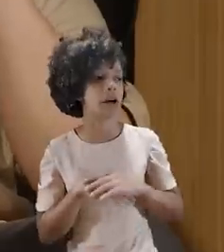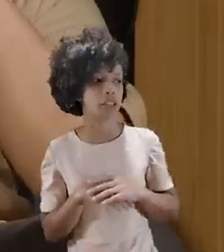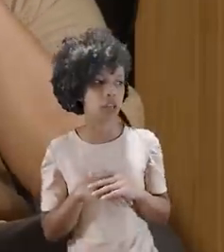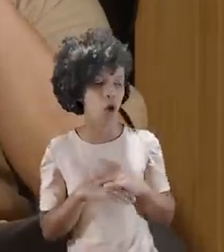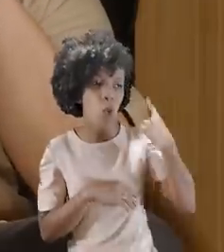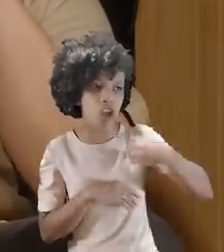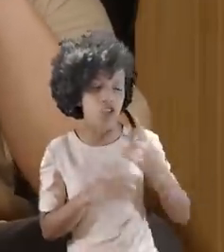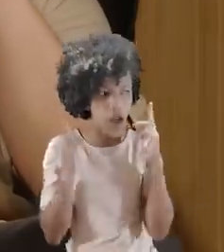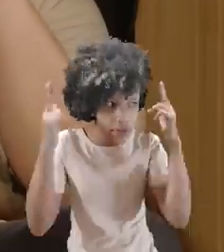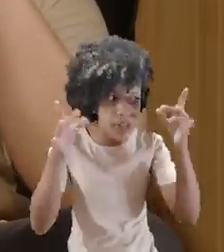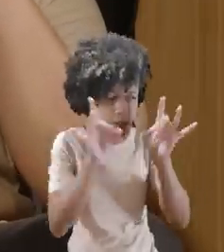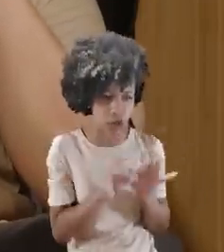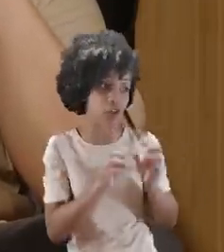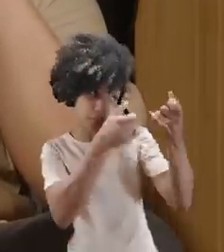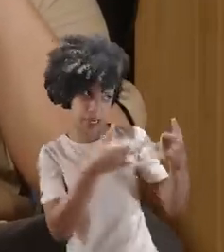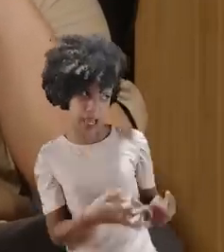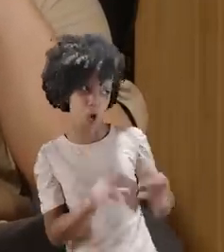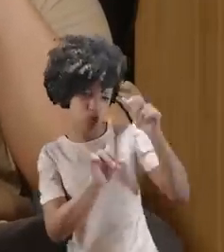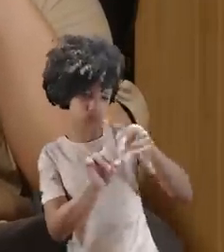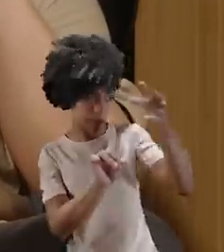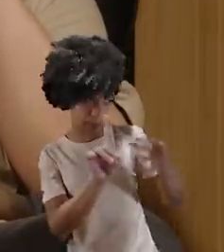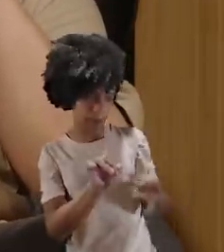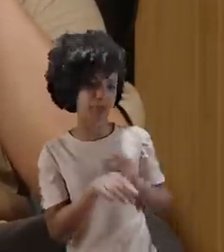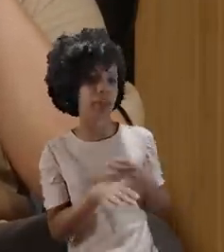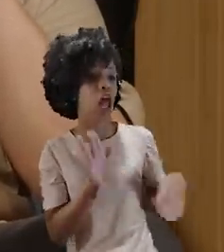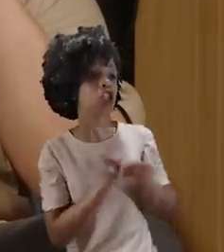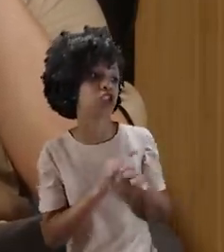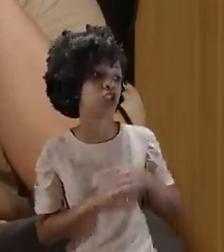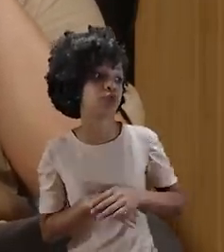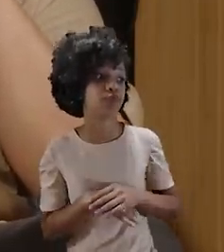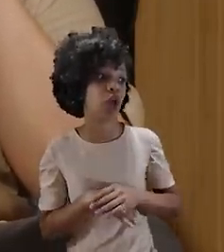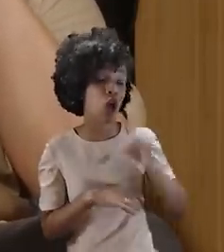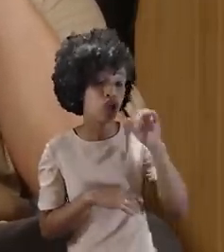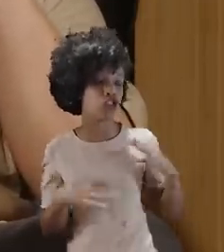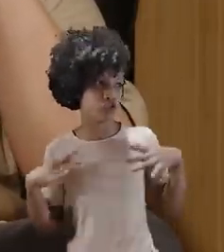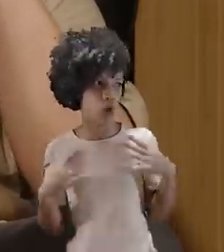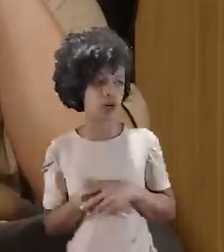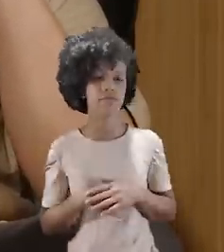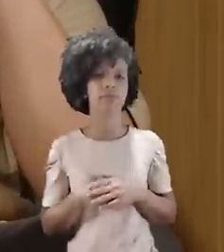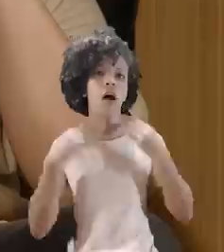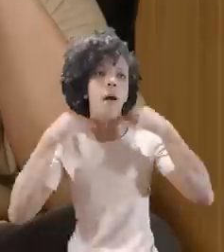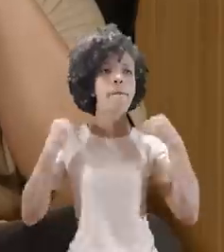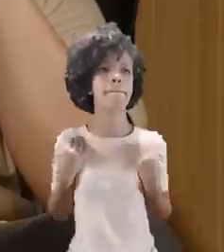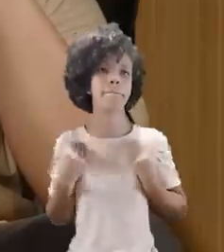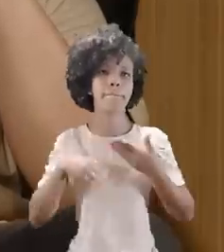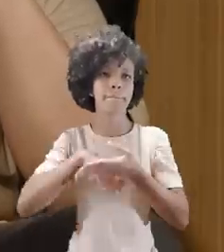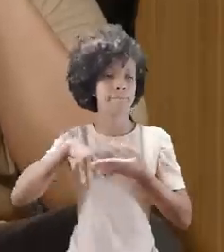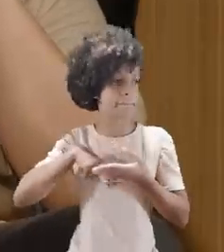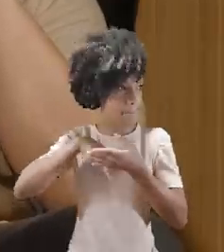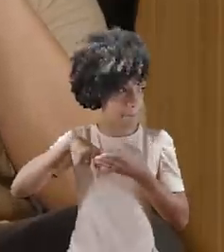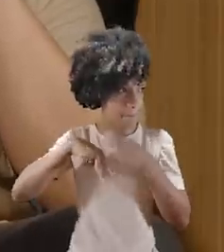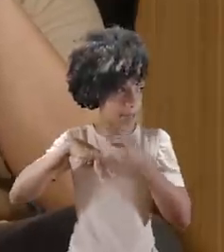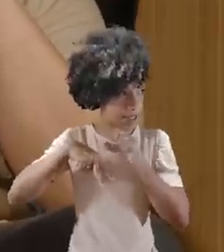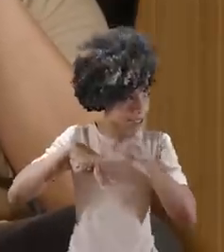do advogado mano só vou escrever o cara amor chega na barbeiro um dia de folga Polo bermuda